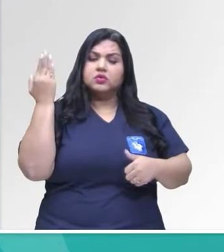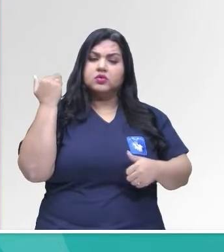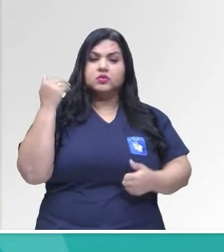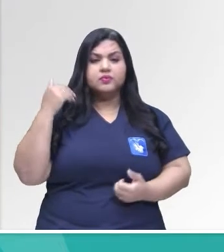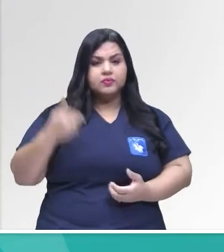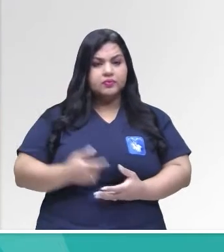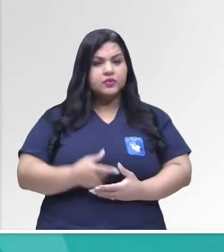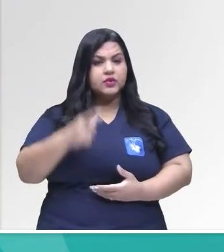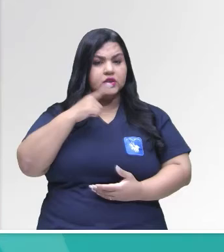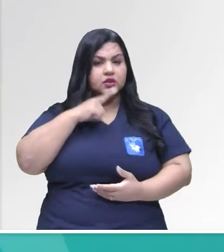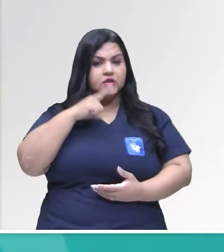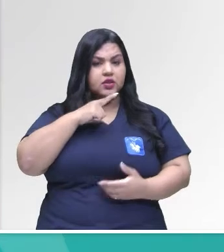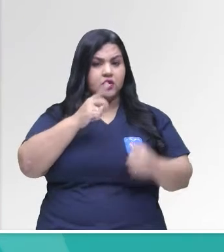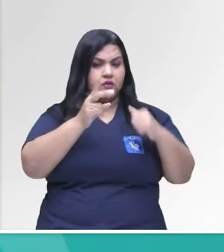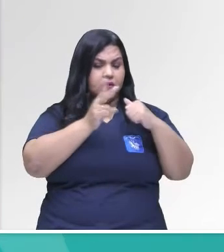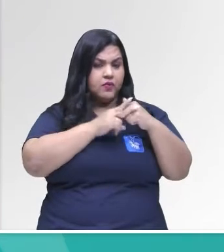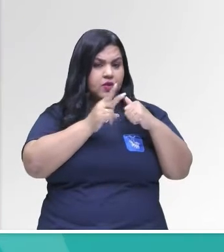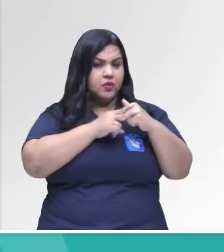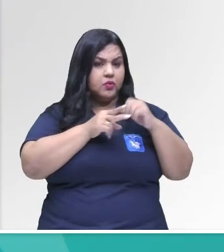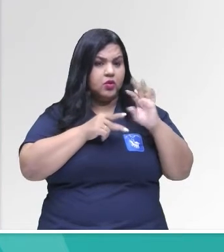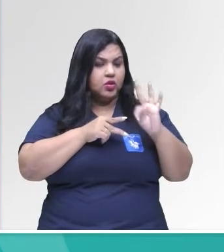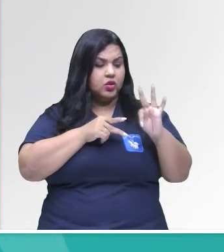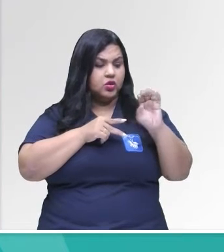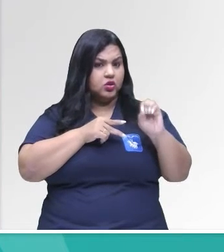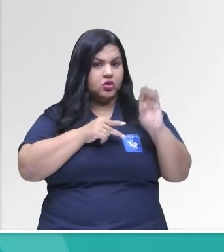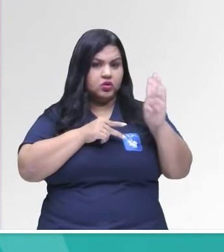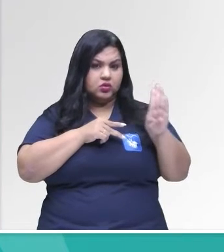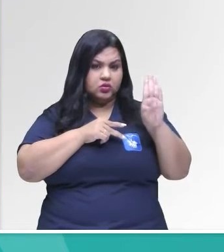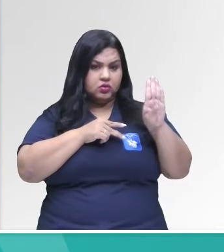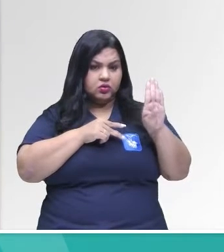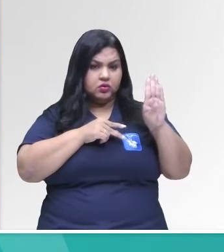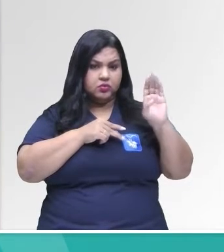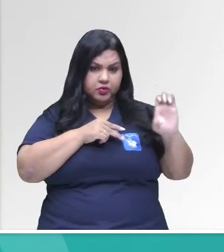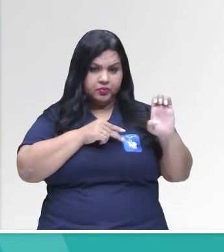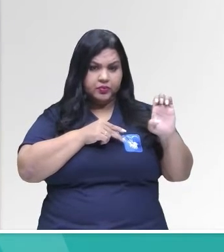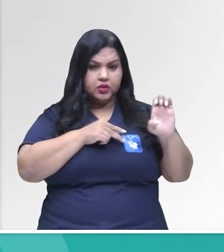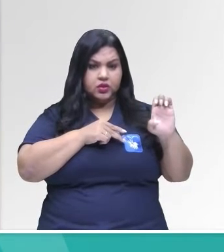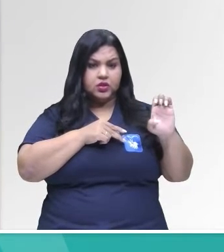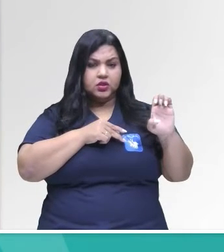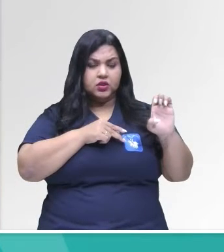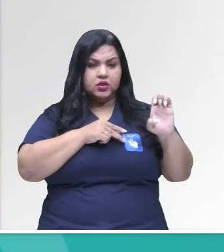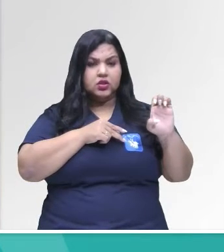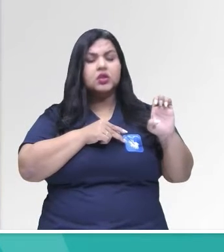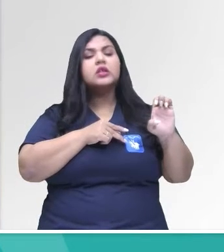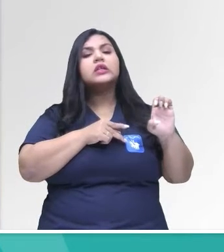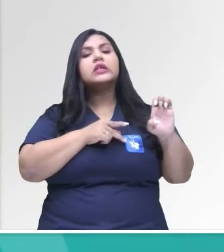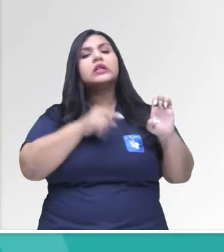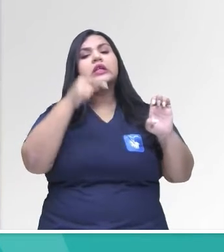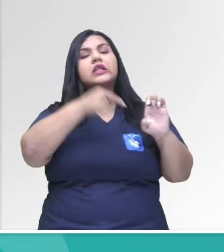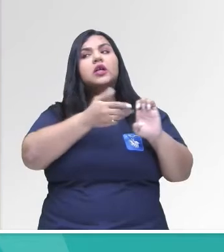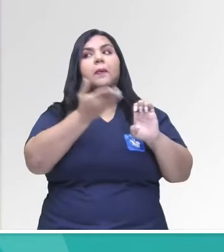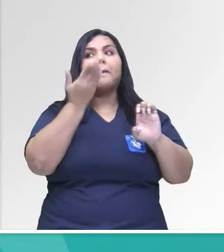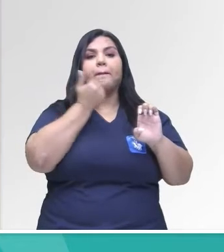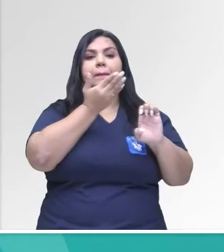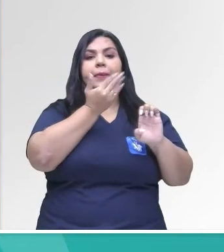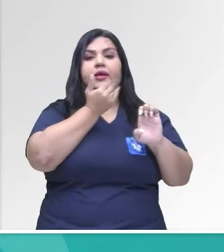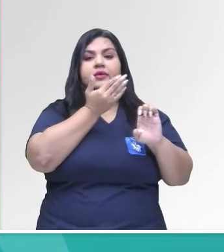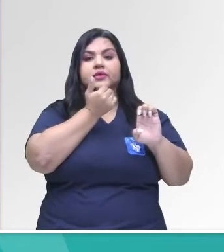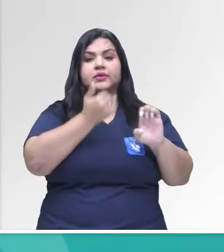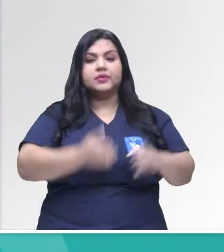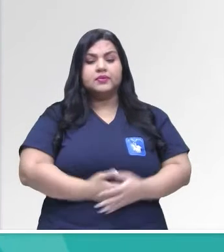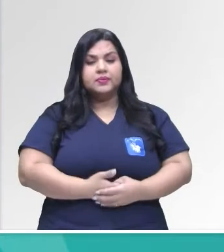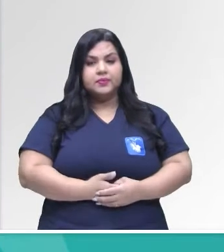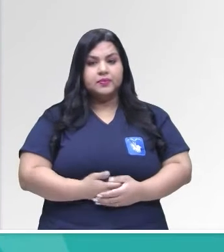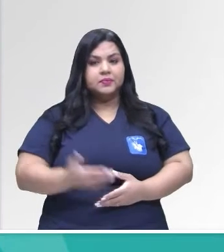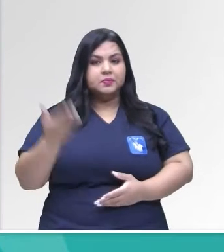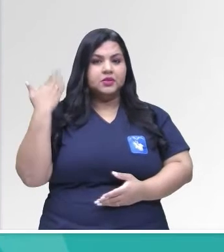eu tenho o meu verbo to be, que é o was e were. Ele está no passado. Ah,